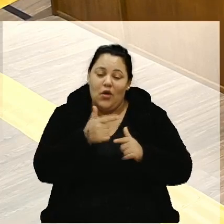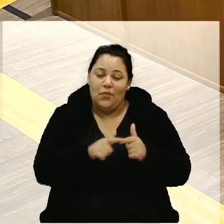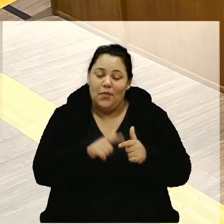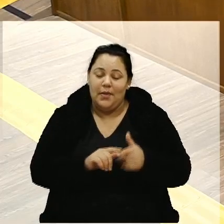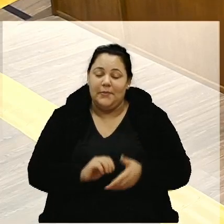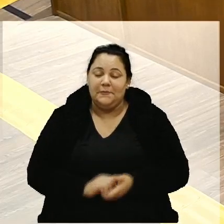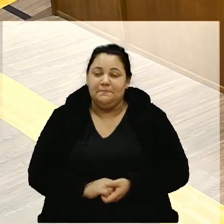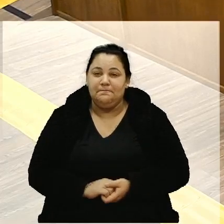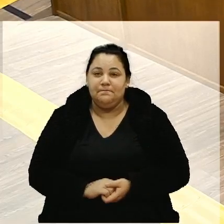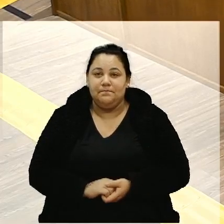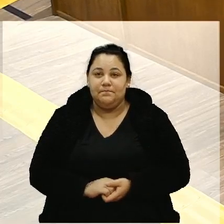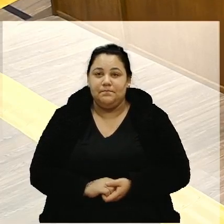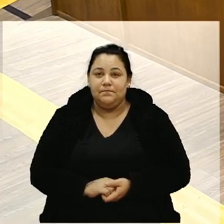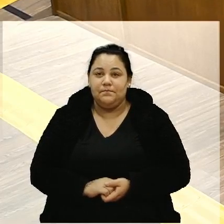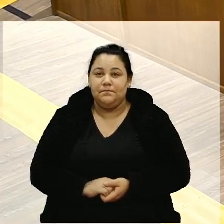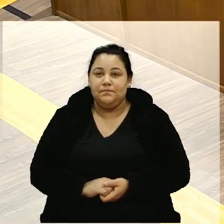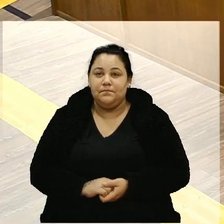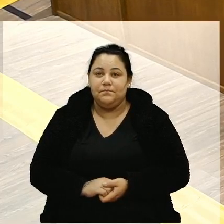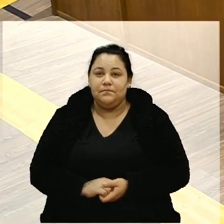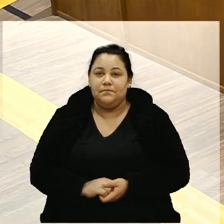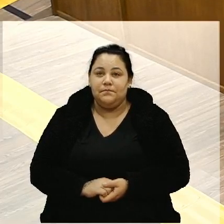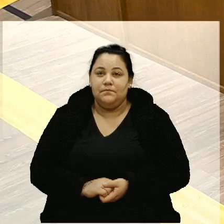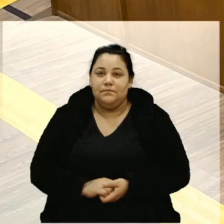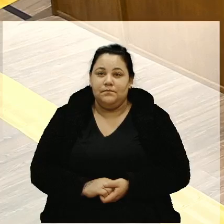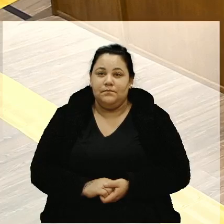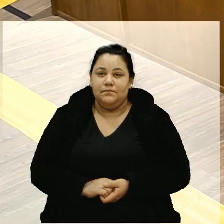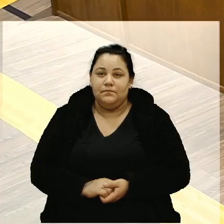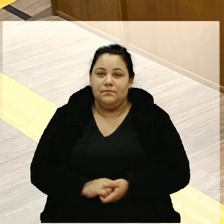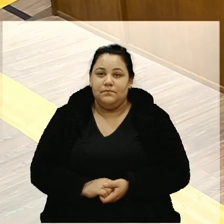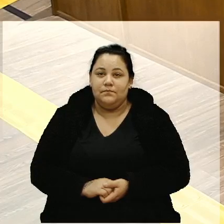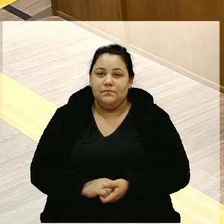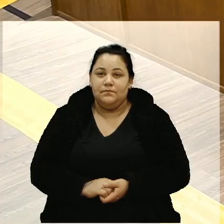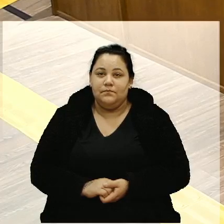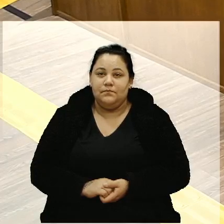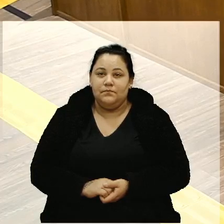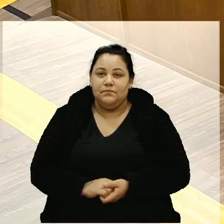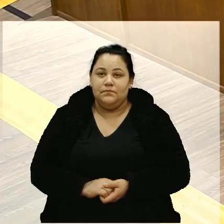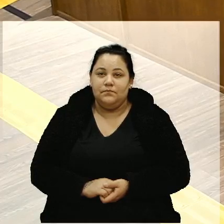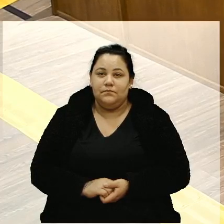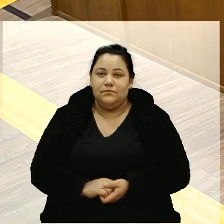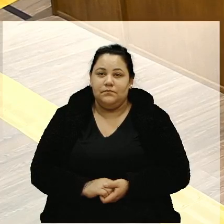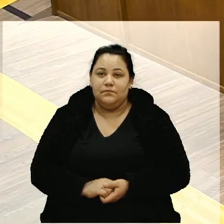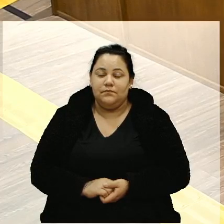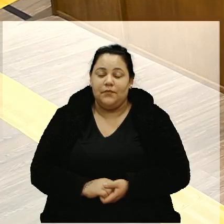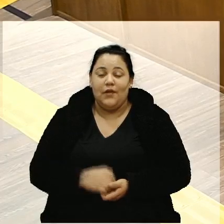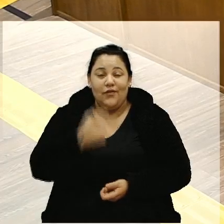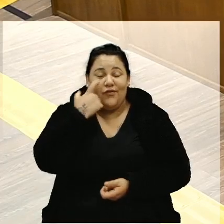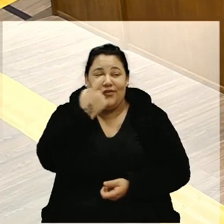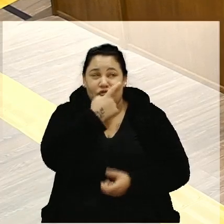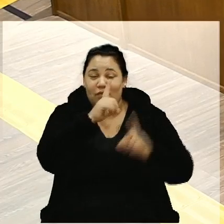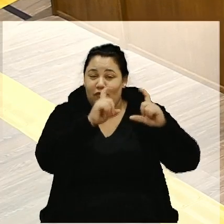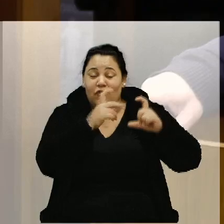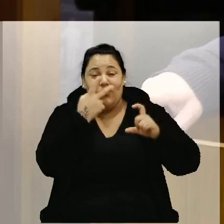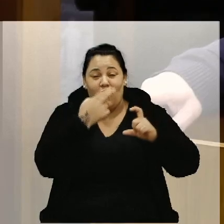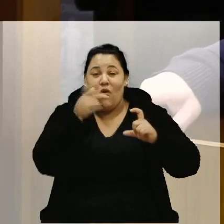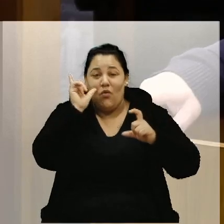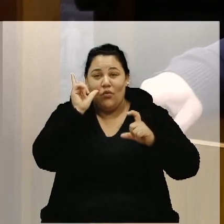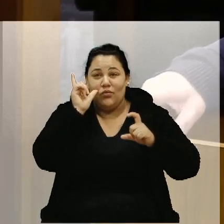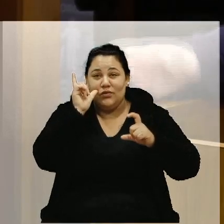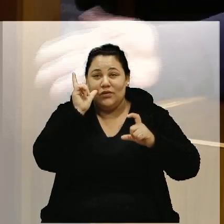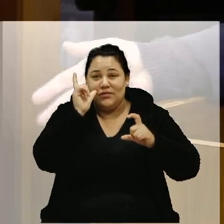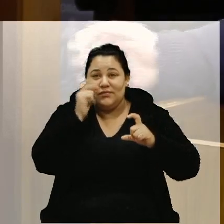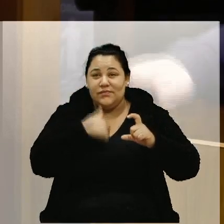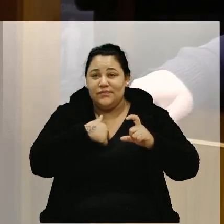presidente. Talvez eu seja muito inocente ainda, mas quando eu vejo uma imagem, senhora presidente, como eu vi ontem, seja